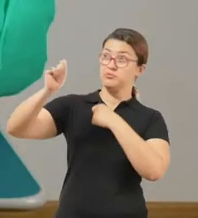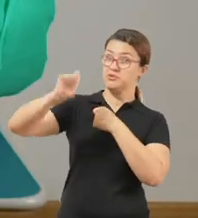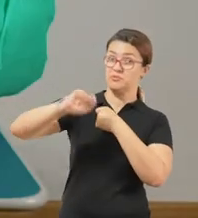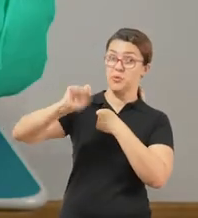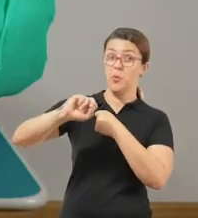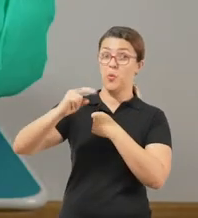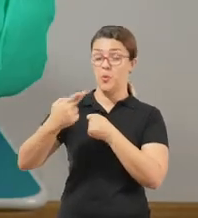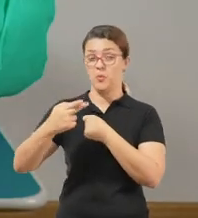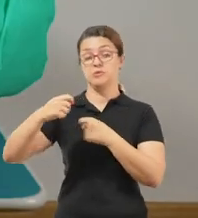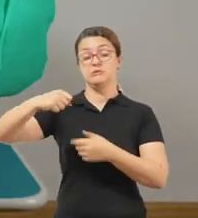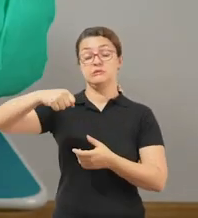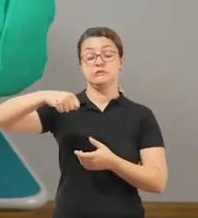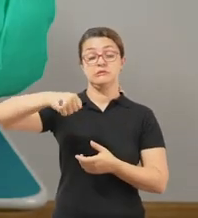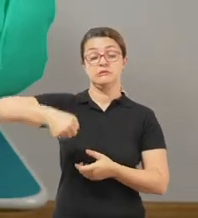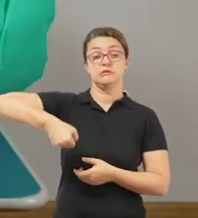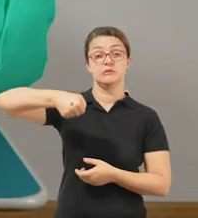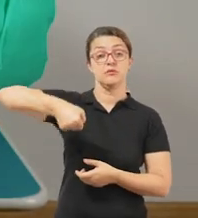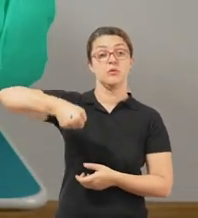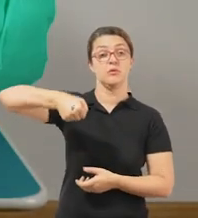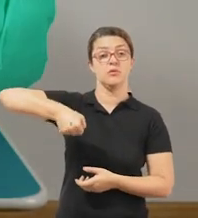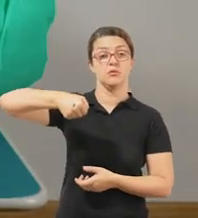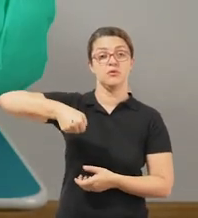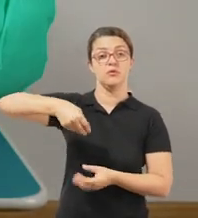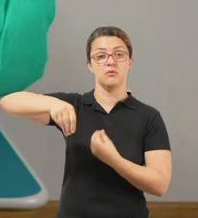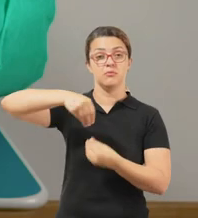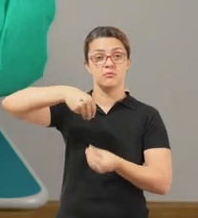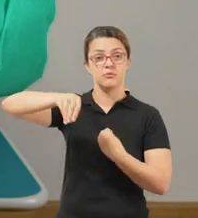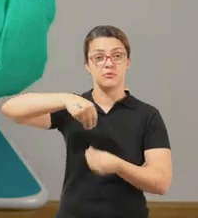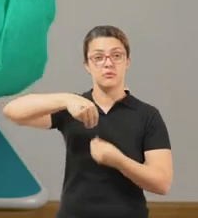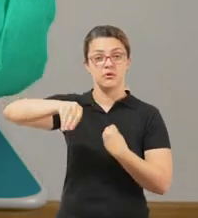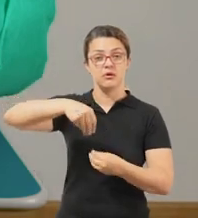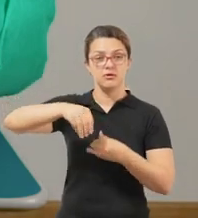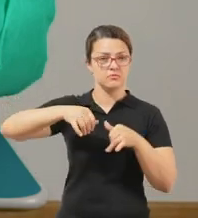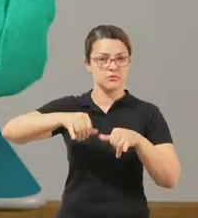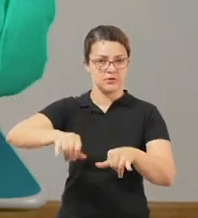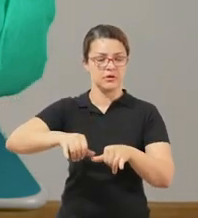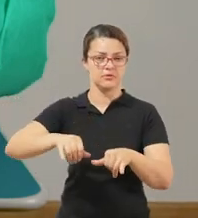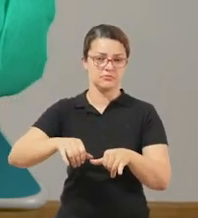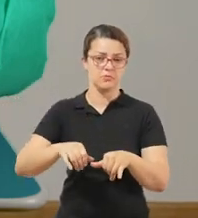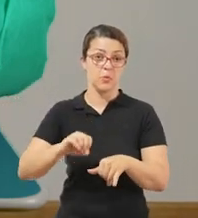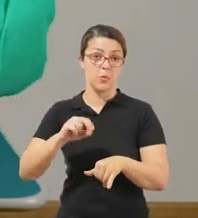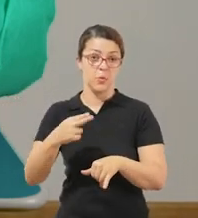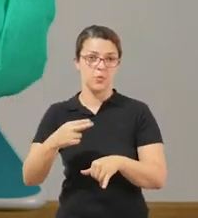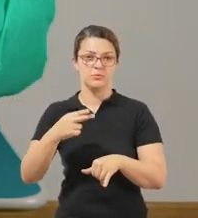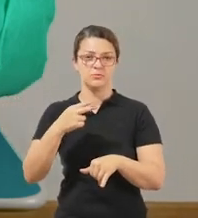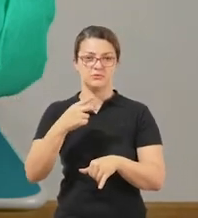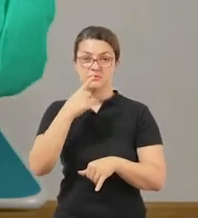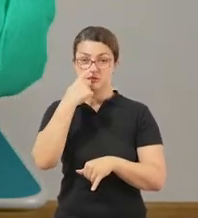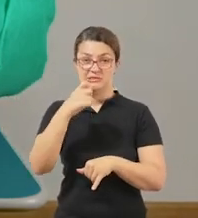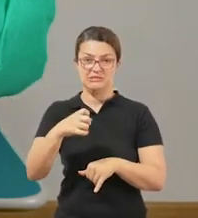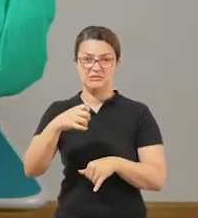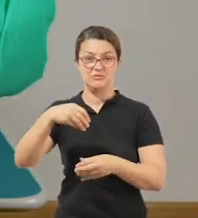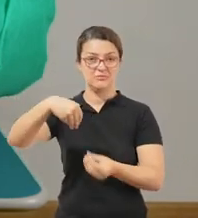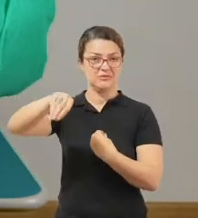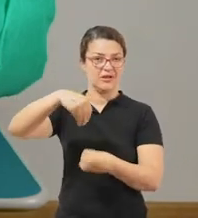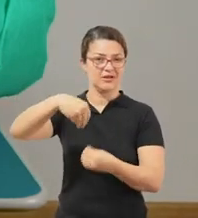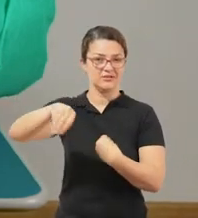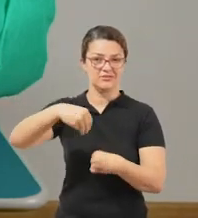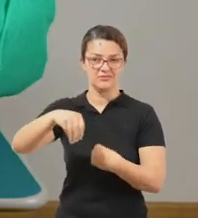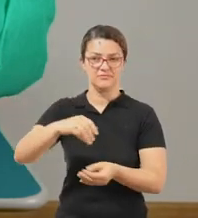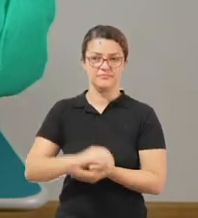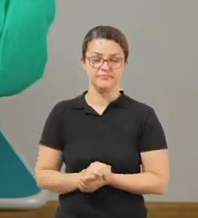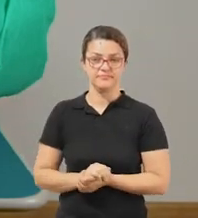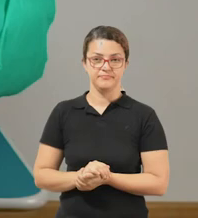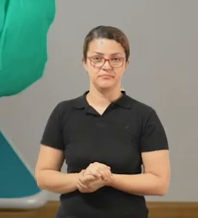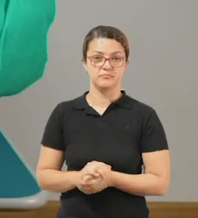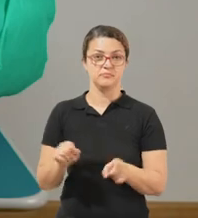ou até mesmo do saco de lixo, ó, como eu fiz esse daqui. Vamos precisar também de 4